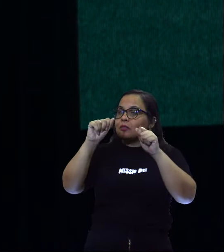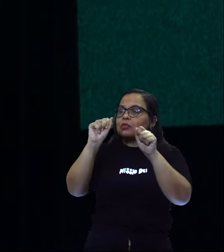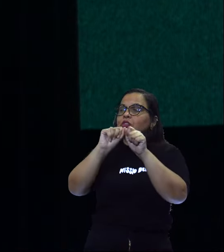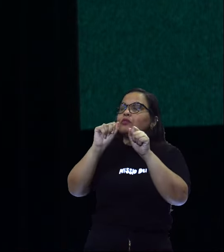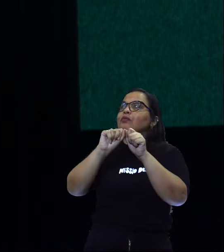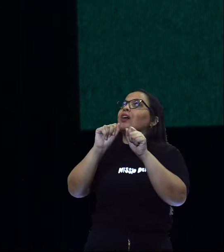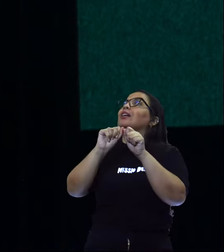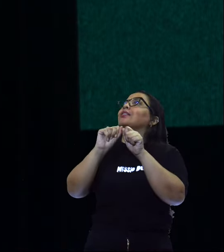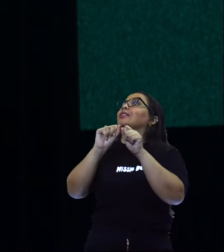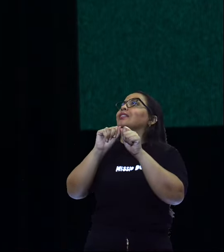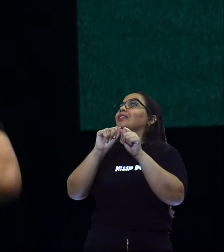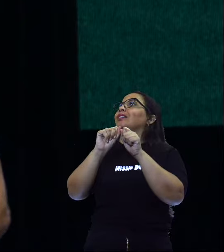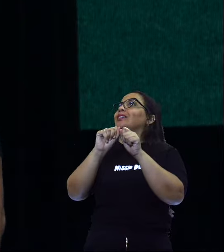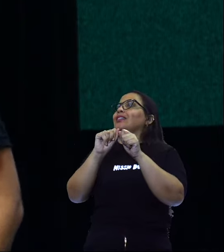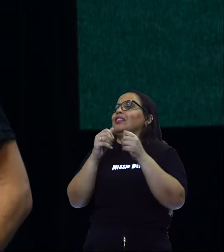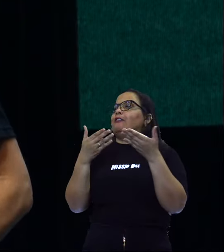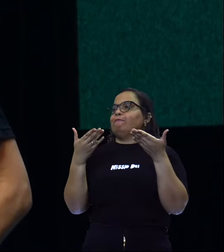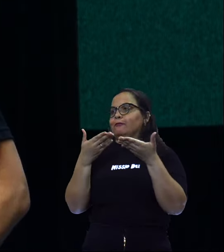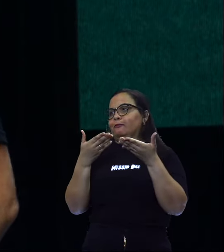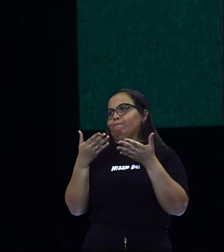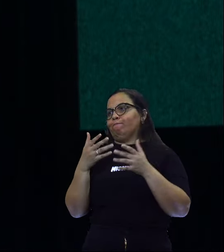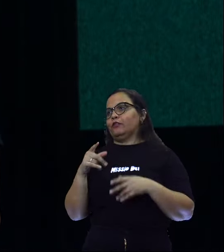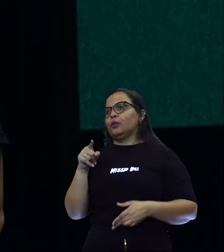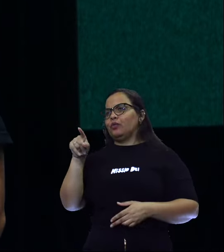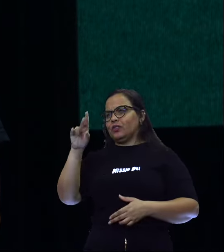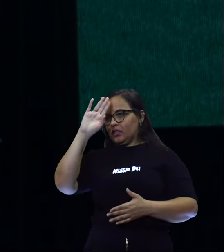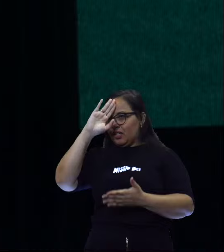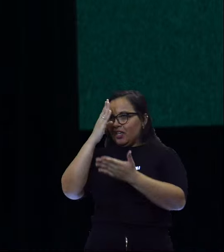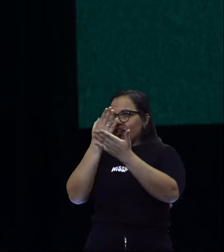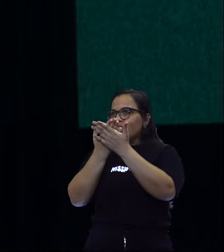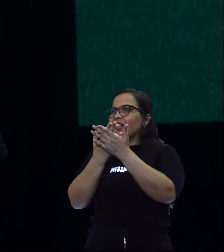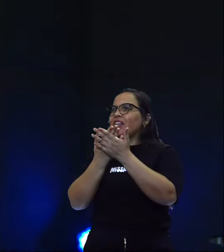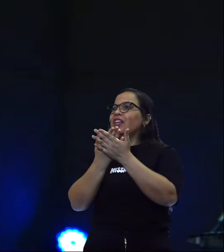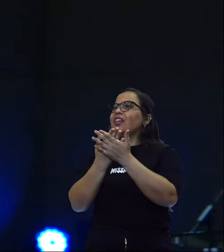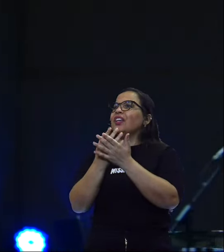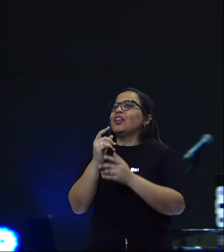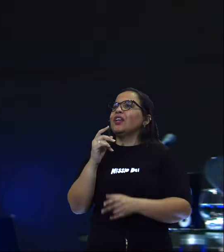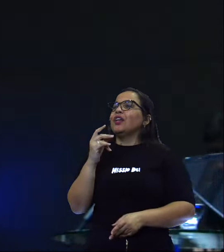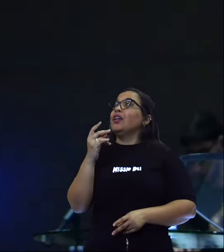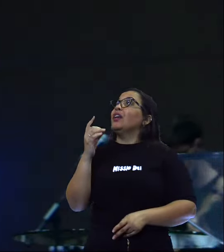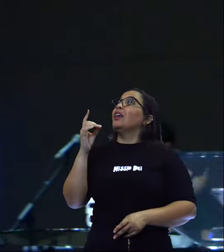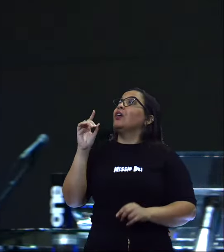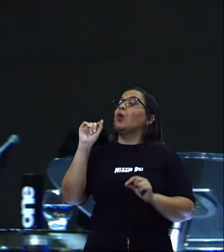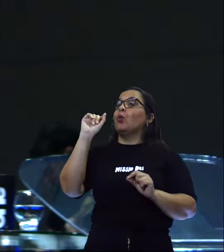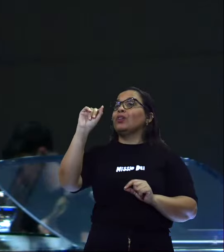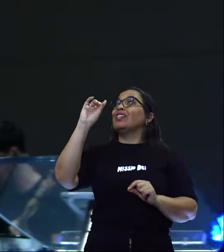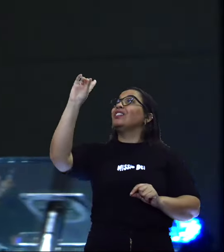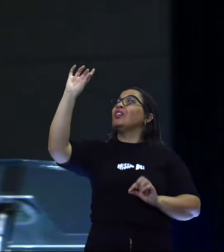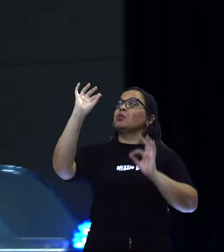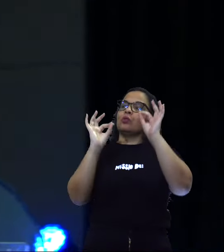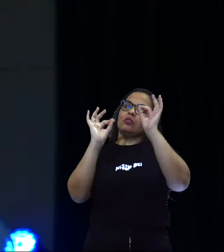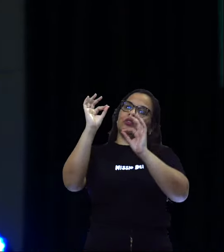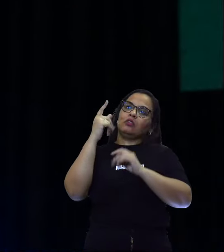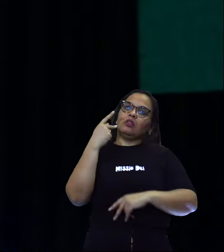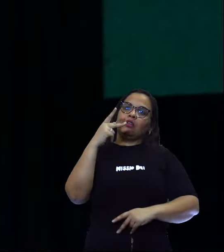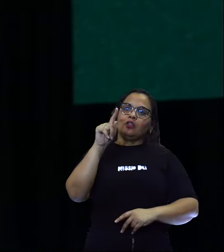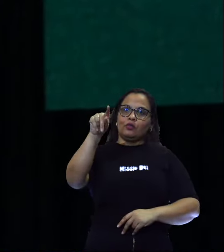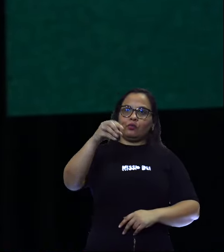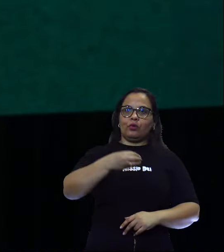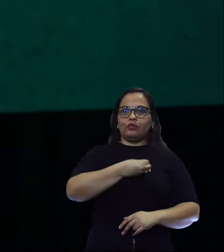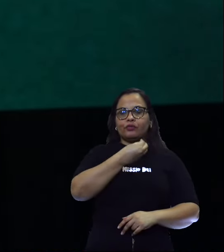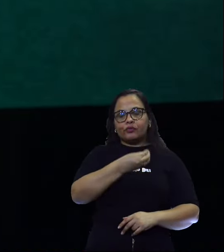alto para nós, eu queria pedir para você ficar de pé no teu lugar, eu quero orar por você. Senhor, eu creio numa visão tão grande, tão tremenda, de um lugar que fica pequeno, de uma igreja que